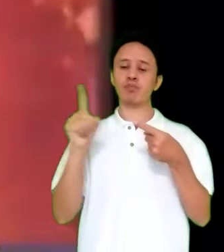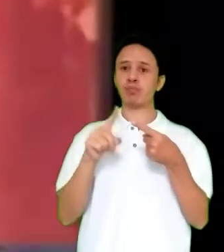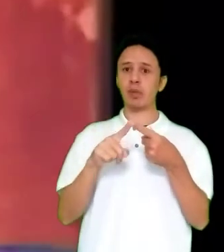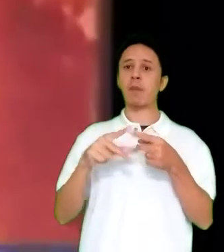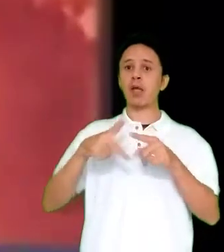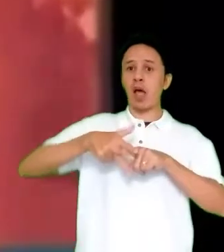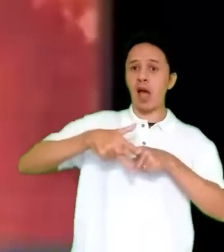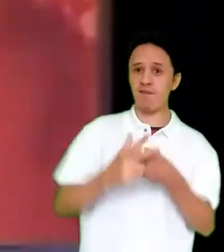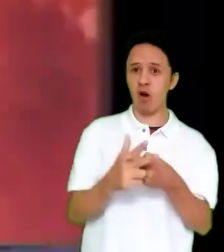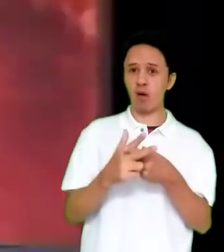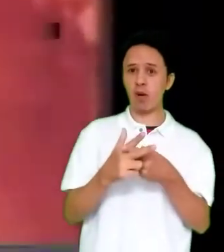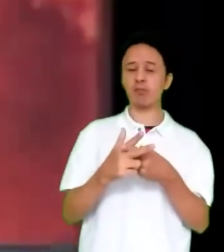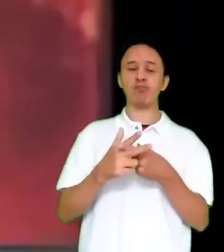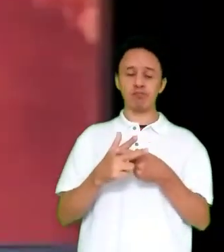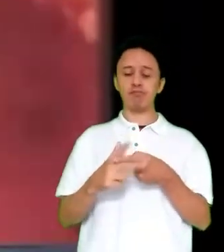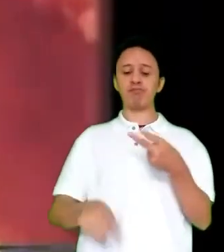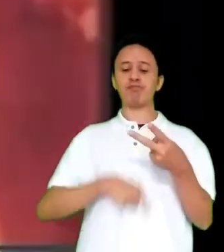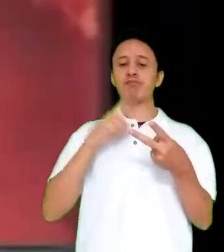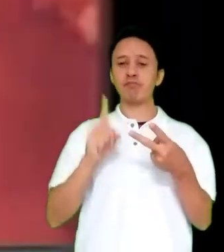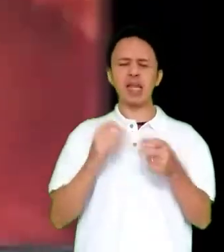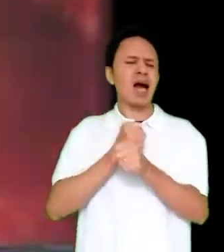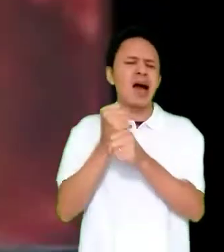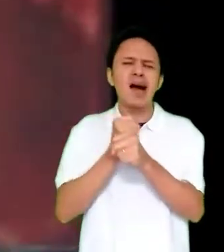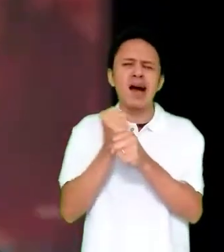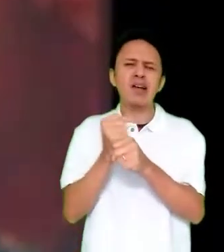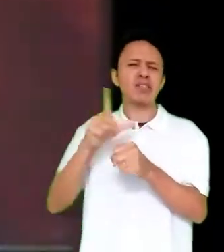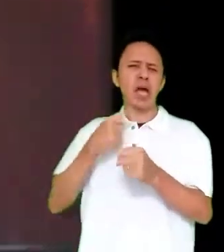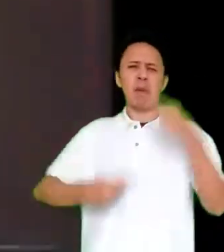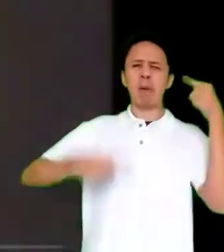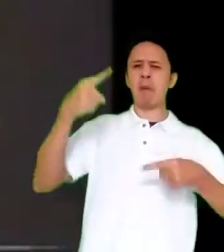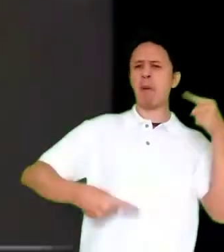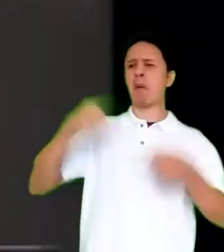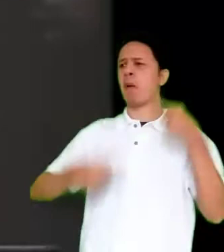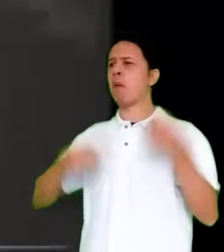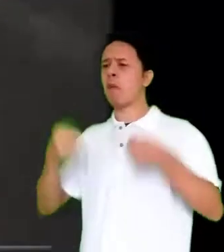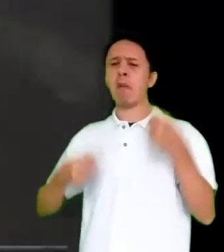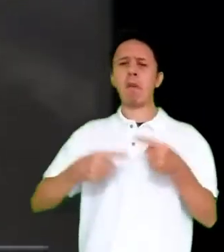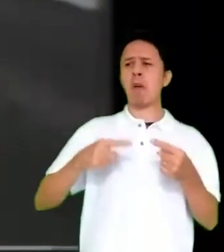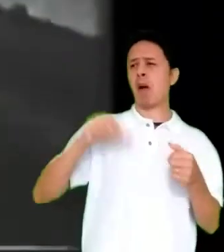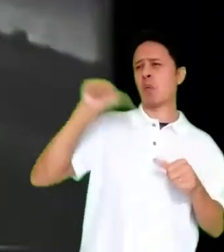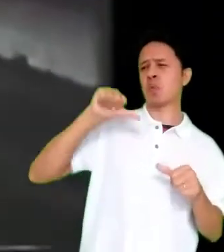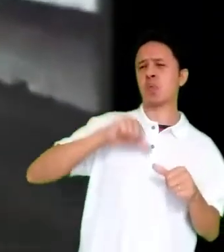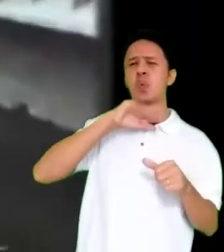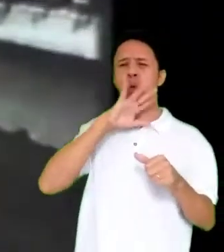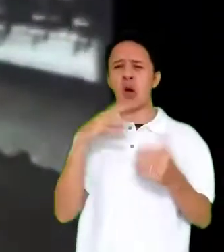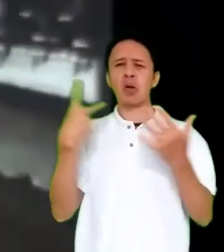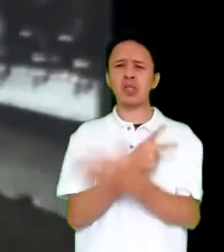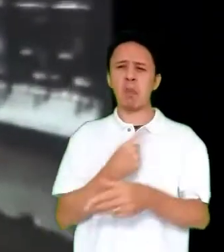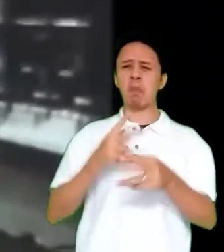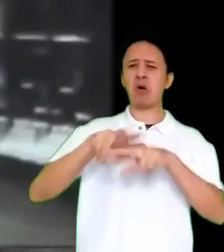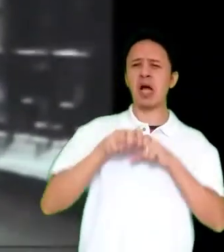O primeiro foi a reforma. Durante anos, houve muito debate público pela reforma dos males sociais causados